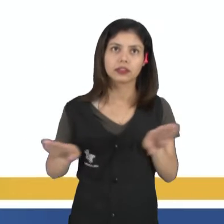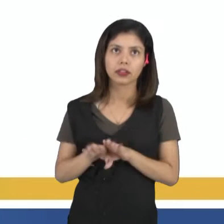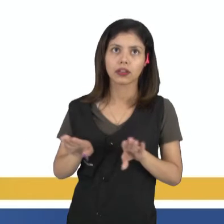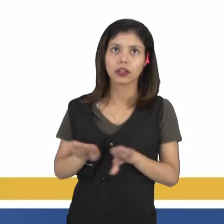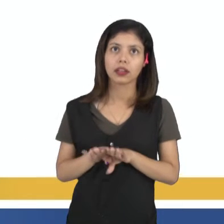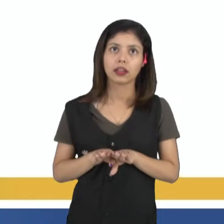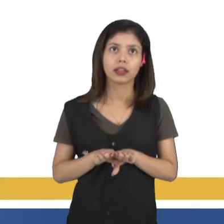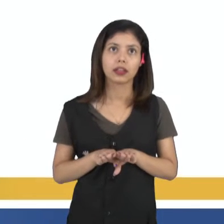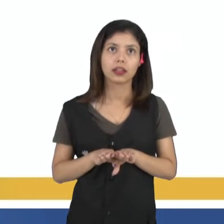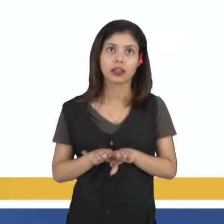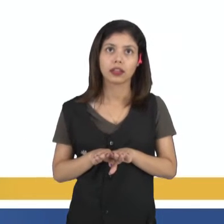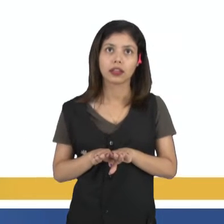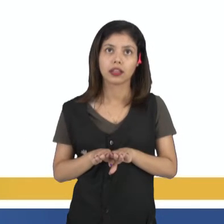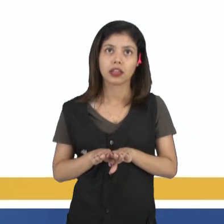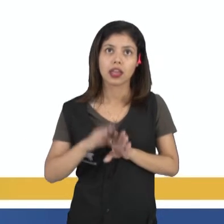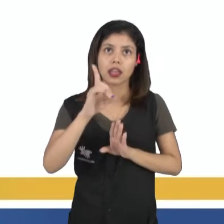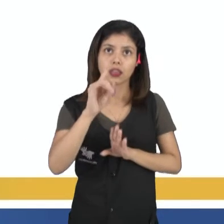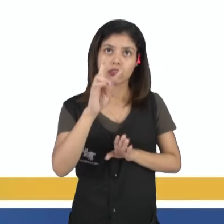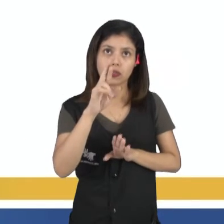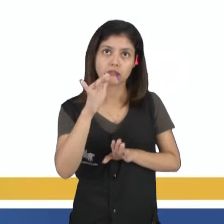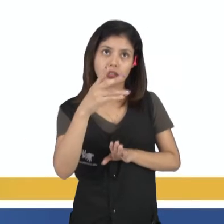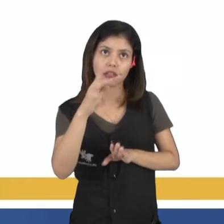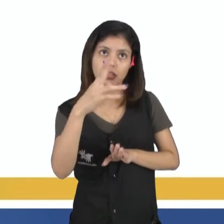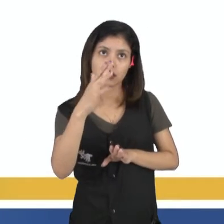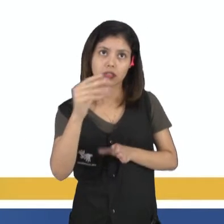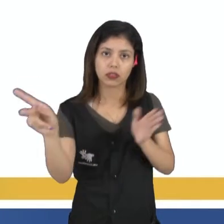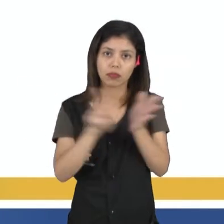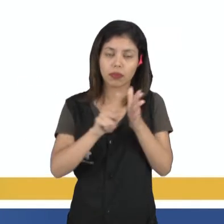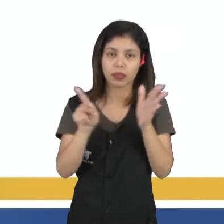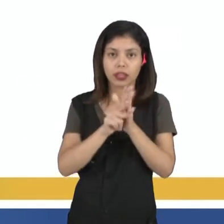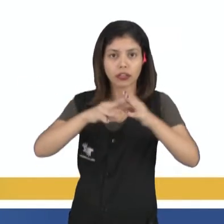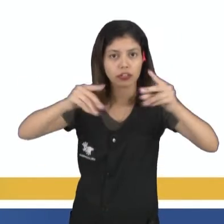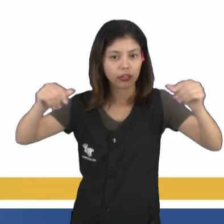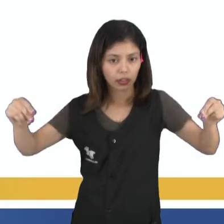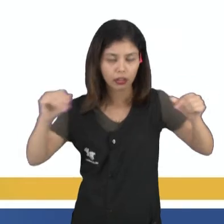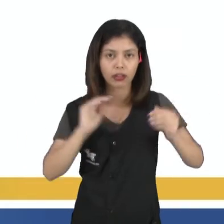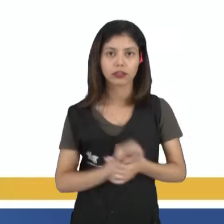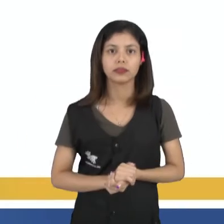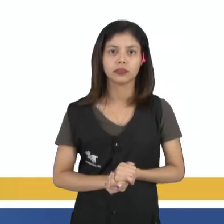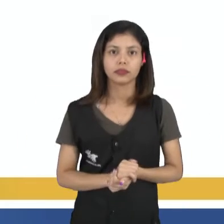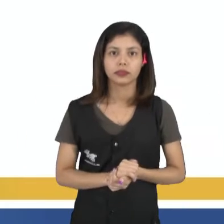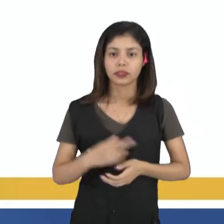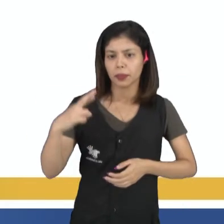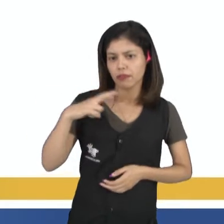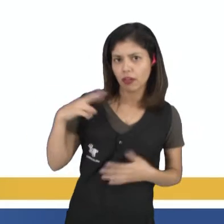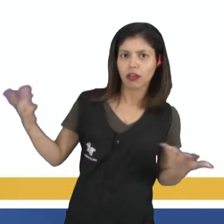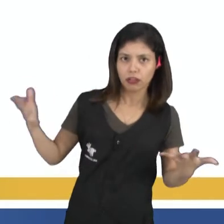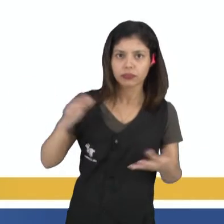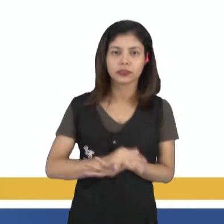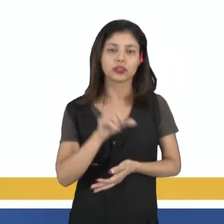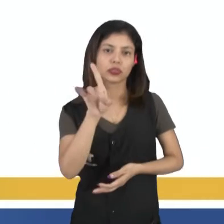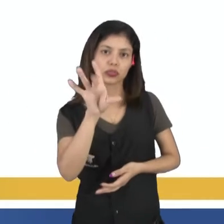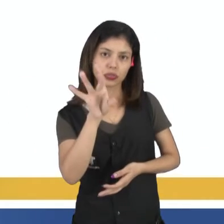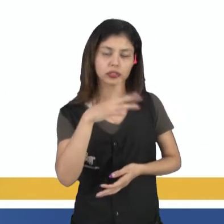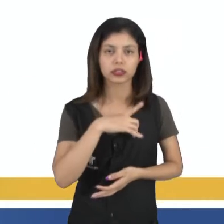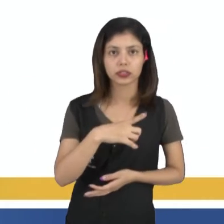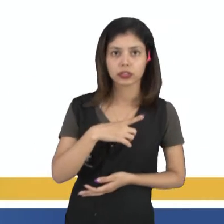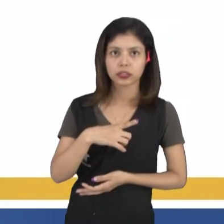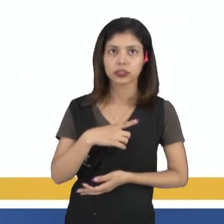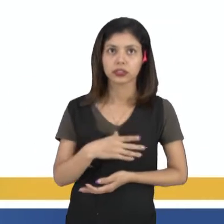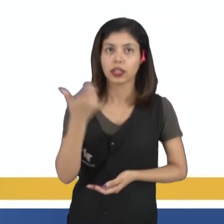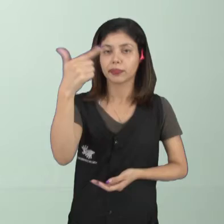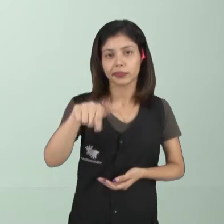dificuldade dificultou a desconcentração da propriedade de terra né privada Então a gente tem aí só